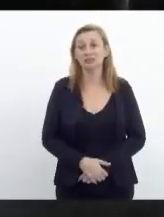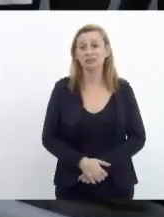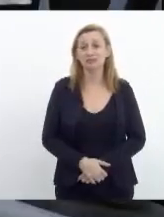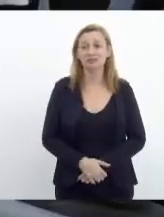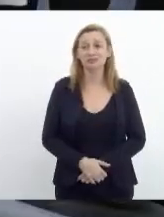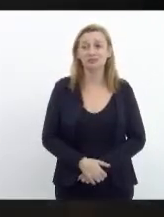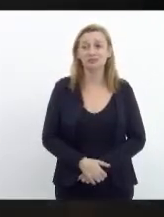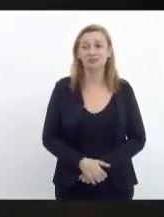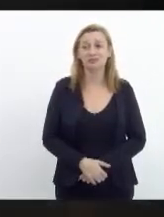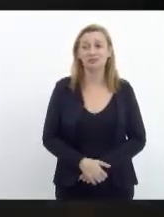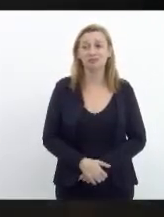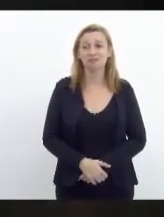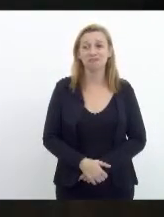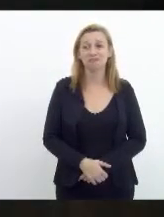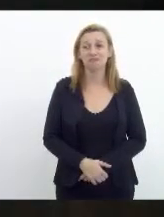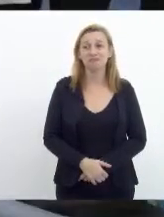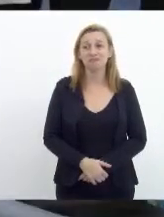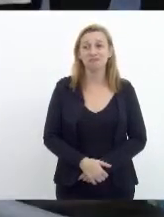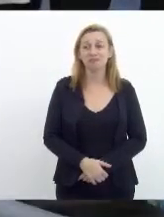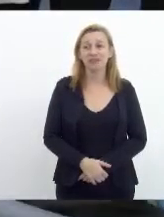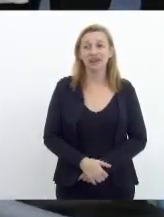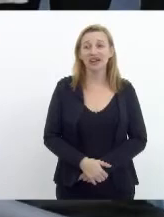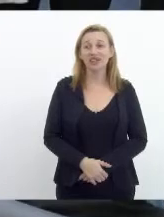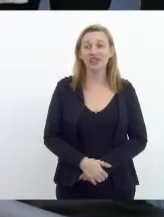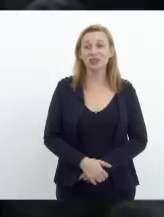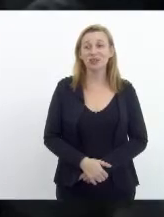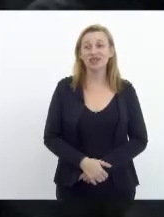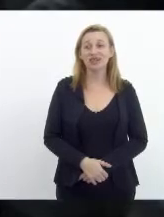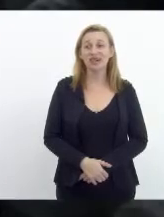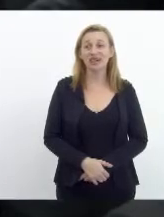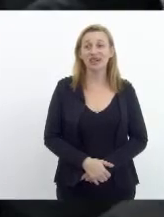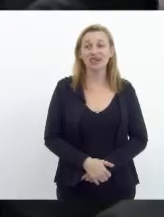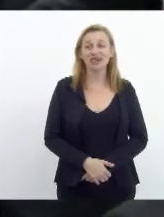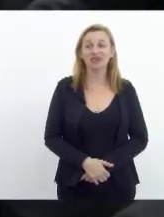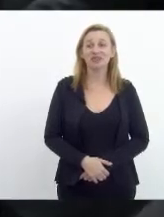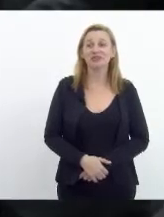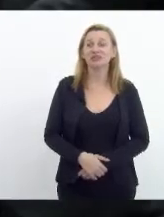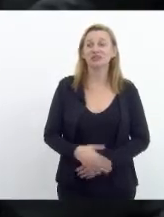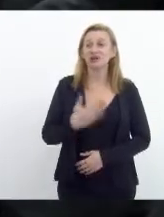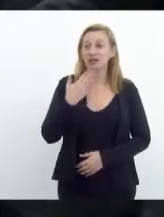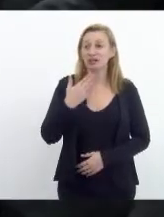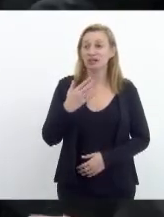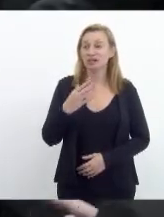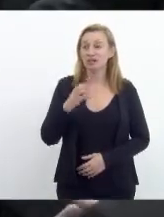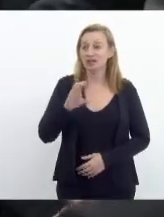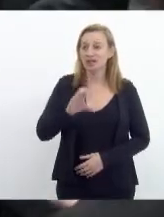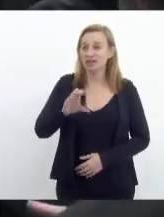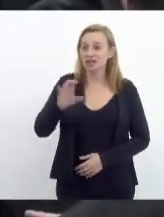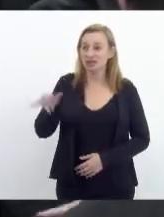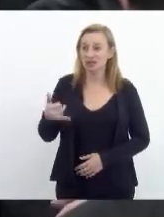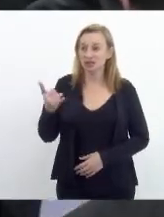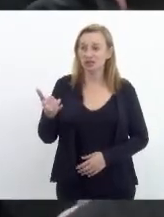Ele não se parabéns. Emenda. Parabéns. Parabéns. O parecer na CCJ é pela